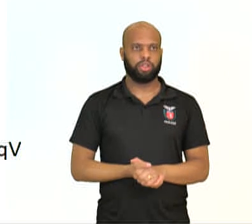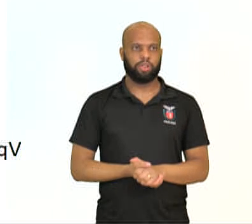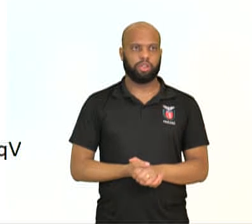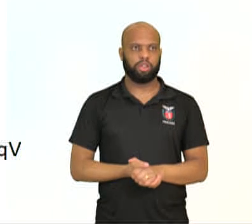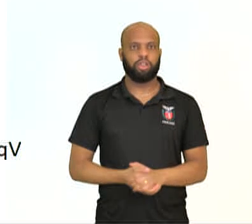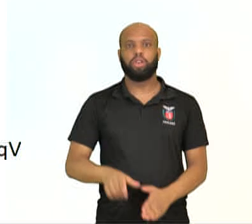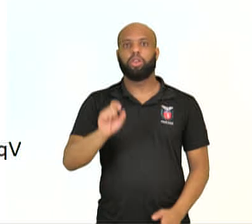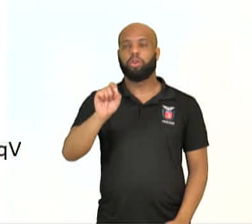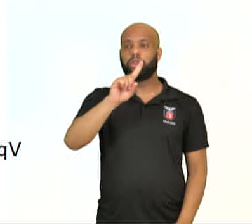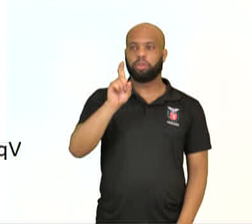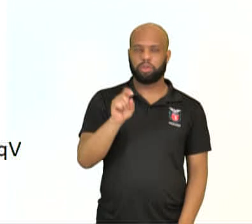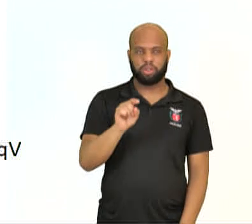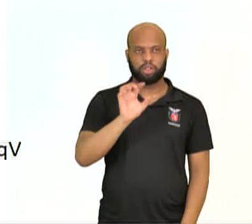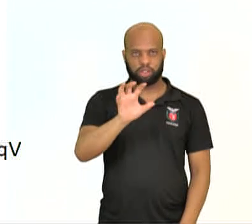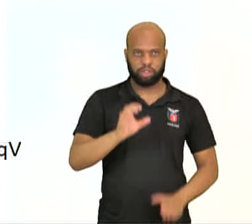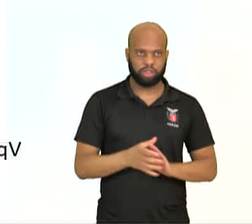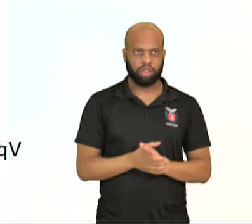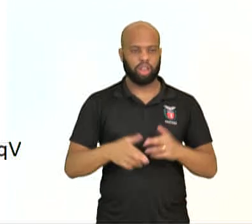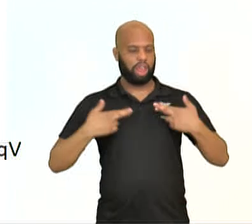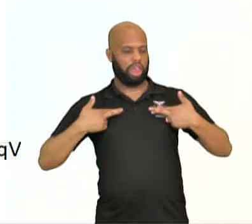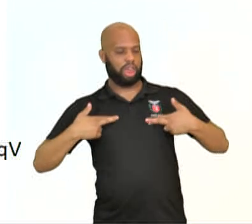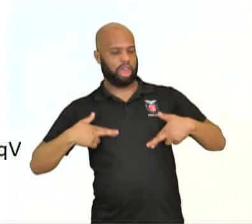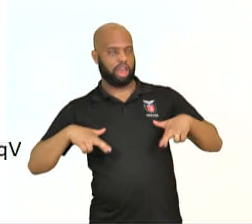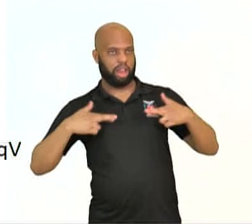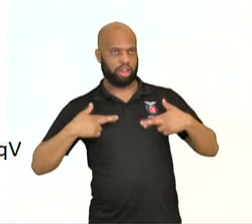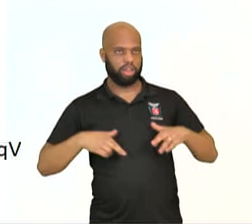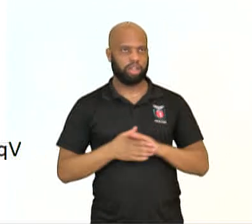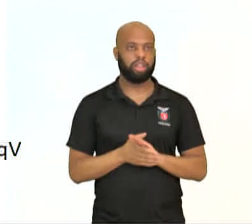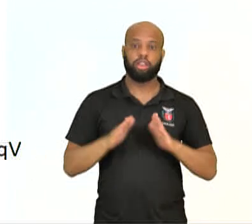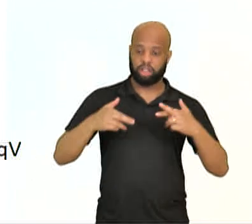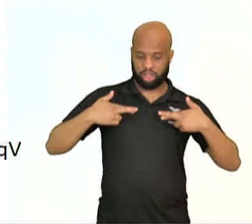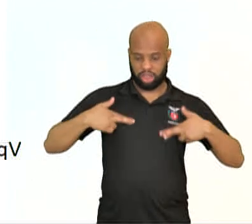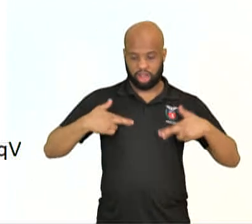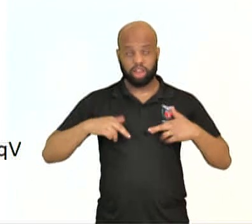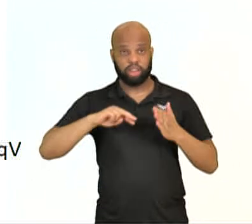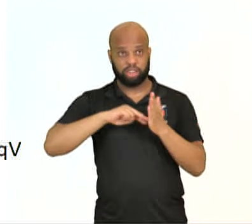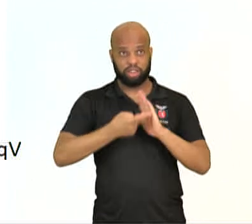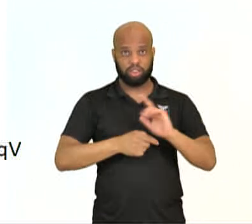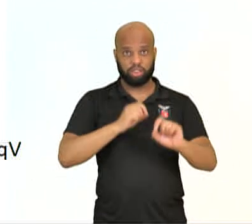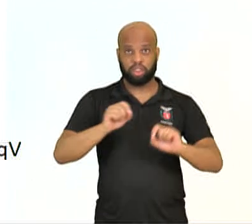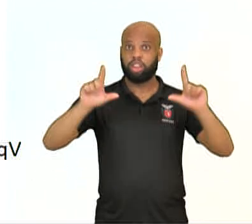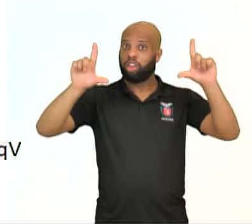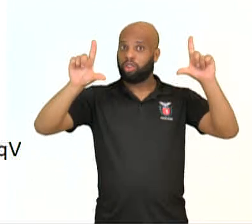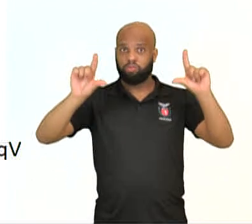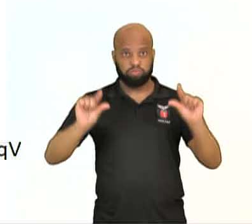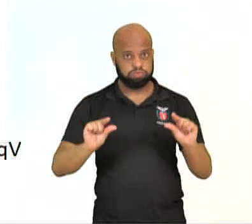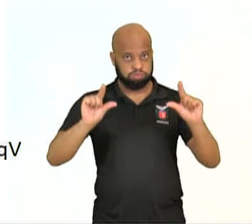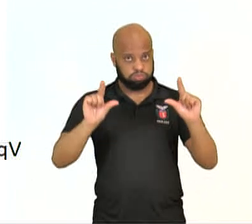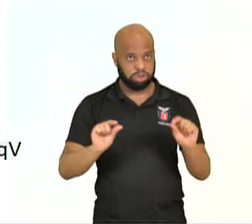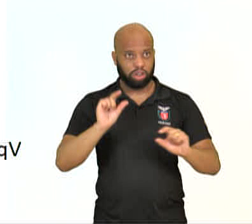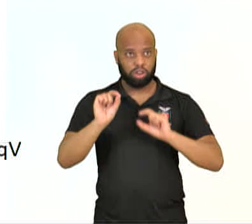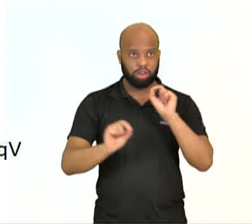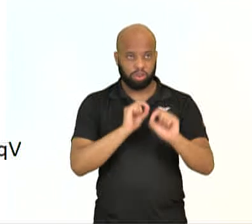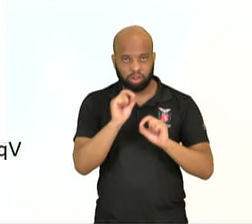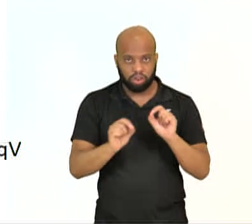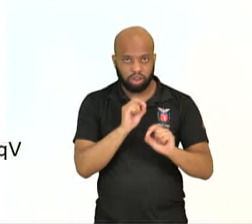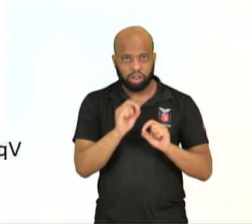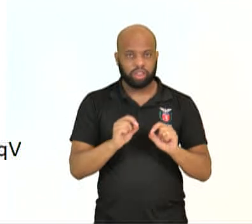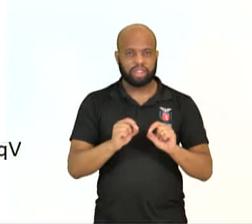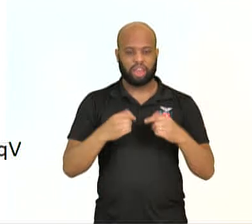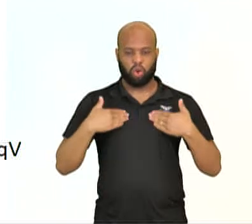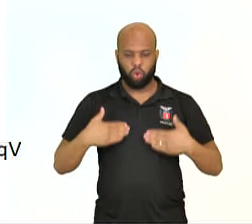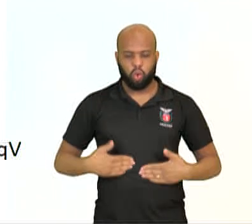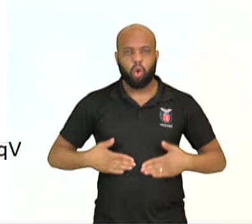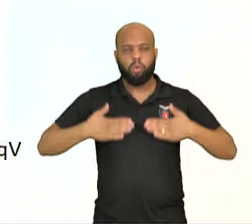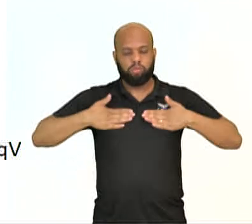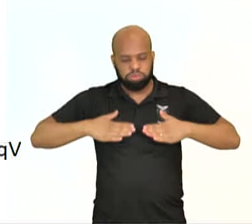E o que significa então o relaxar? Relaxar significa reduzir drasticamente a atividade muscular e mental. Então, como